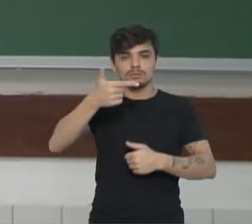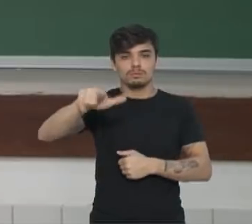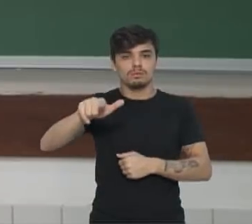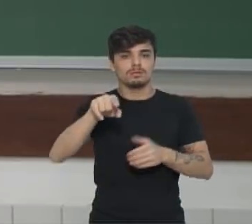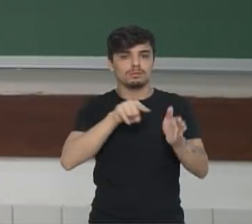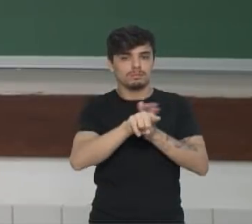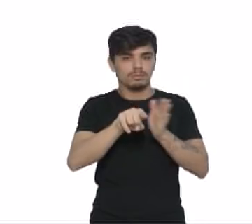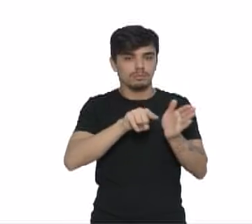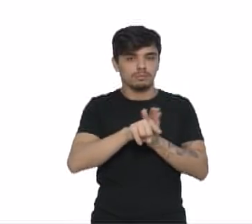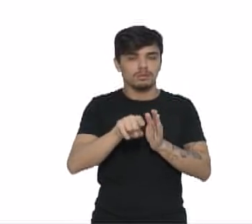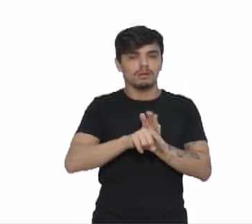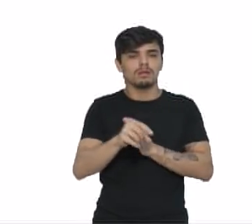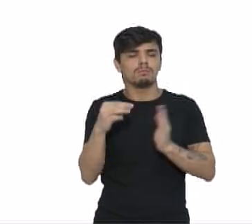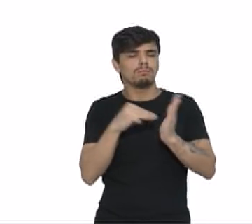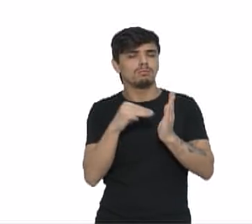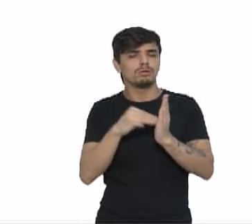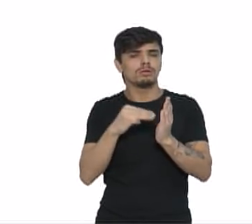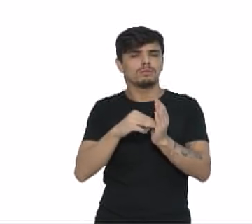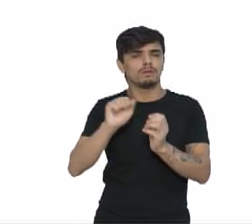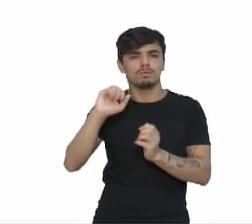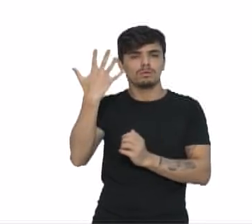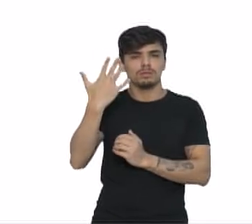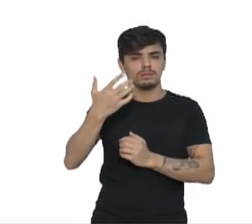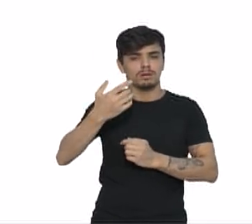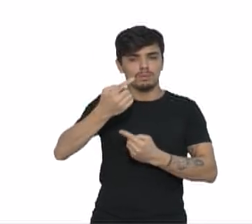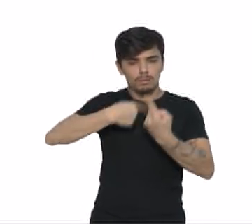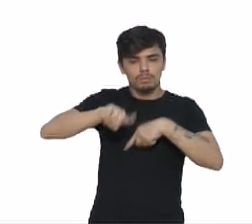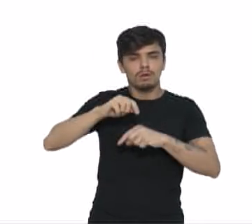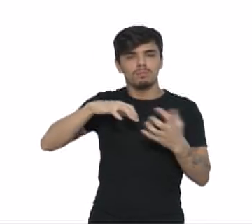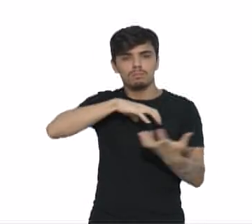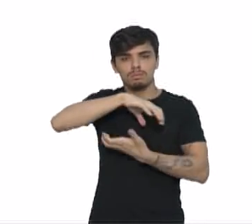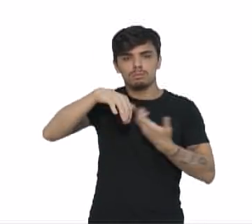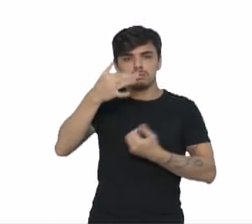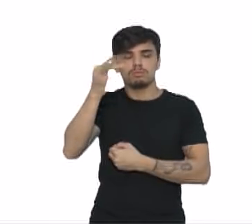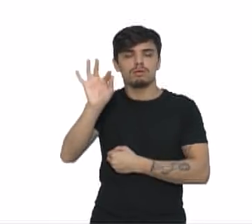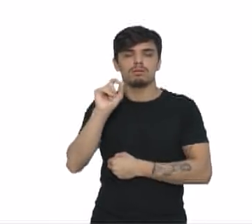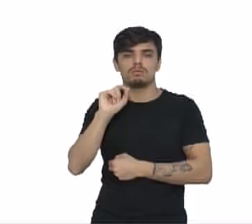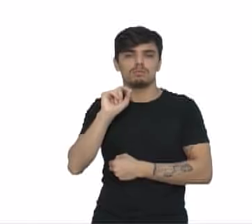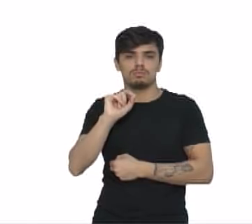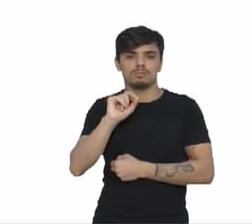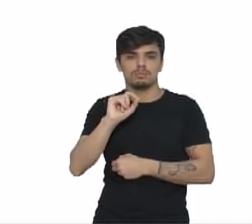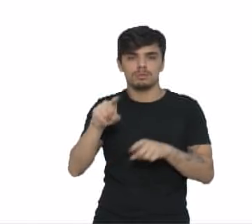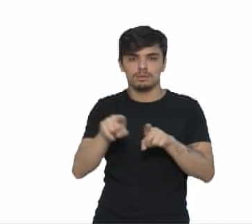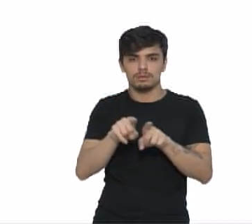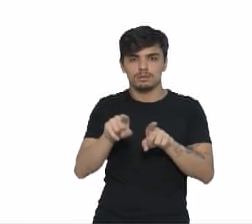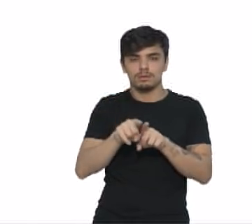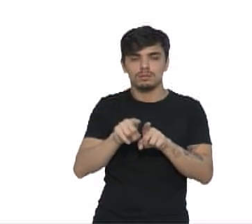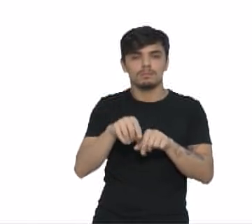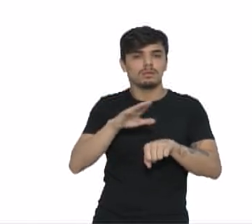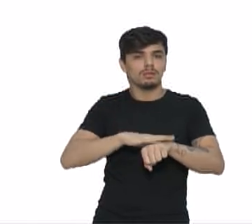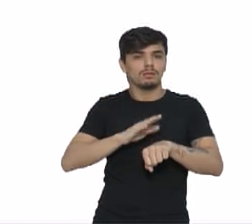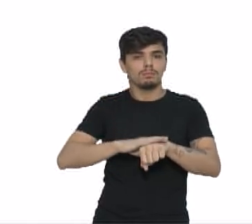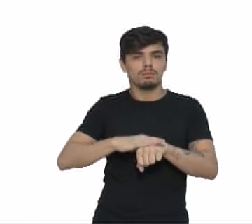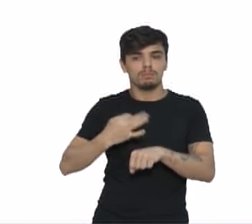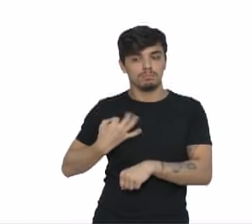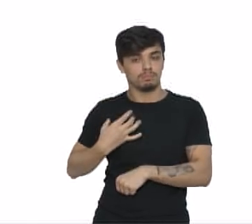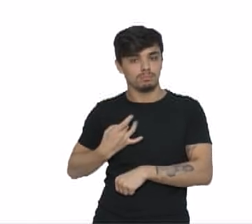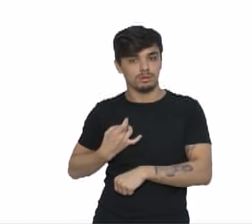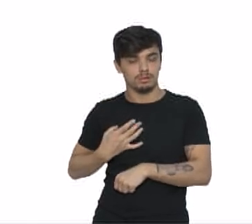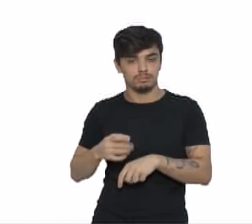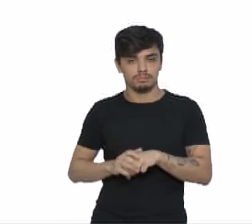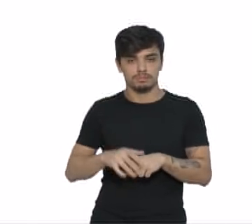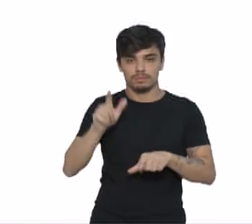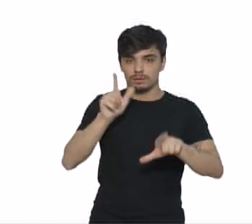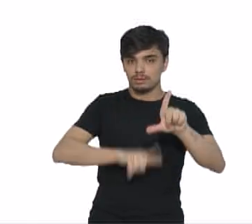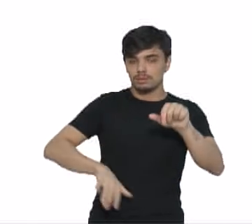nosso quiz. Entre os motivos que levaram à radicalização da Revolução Francesa e à instauração do período do terror, podemos citar A.